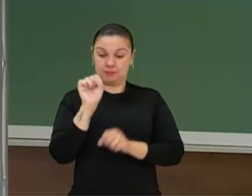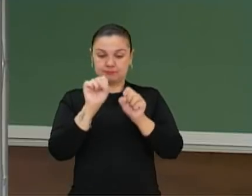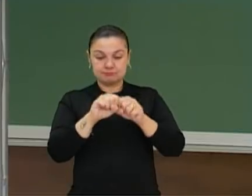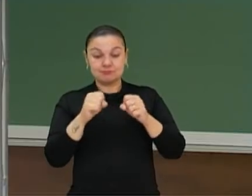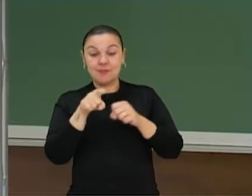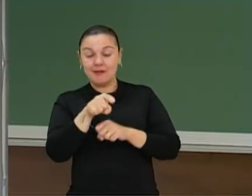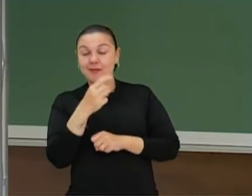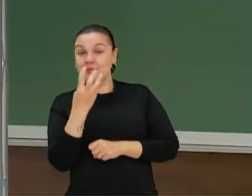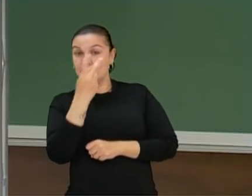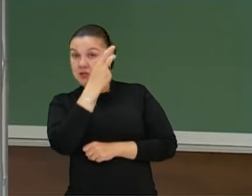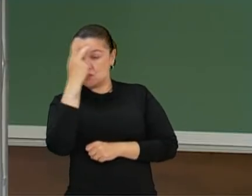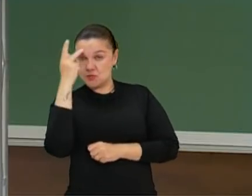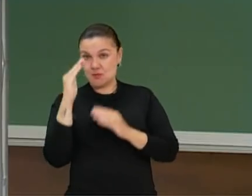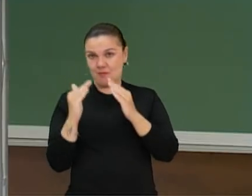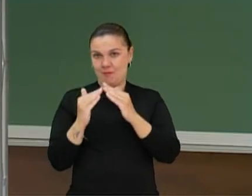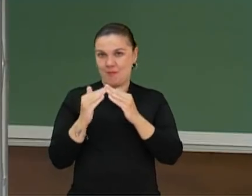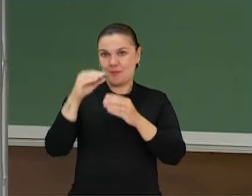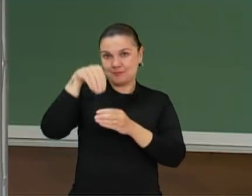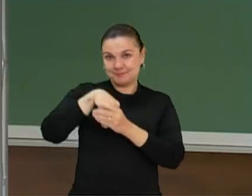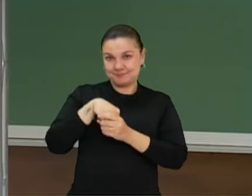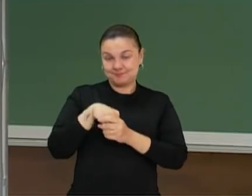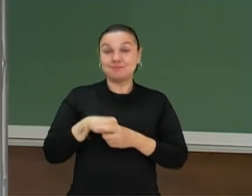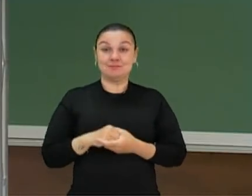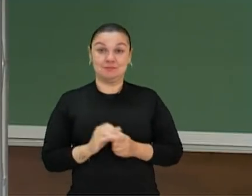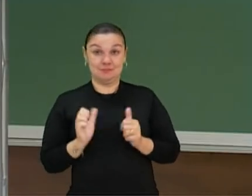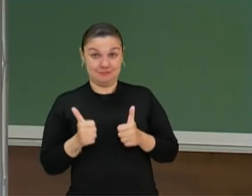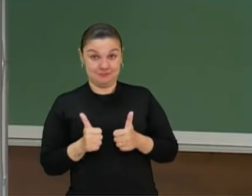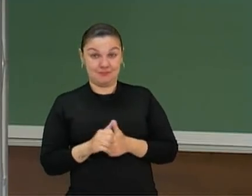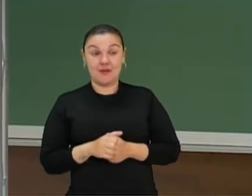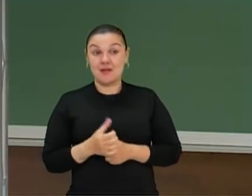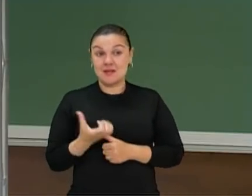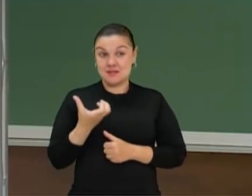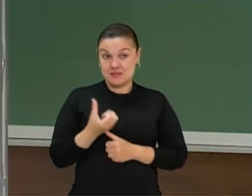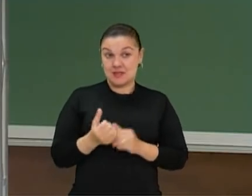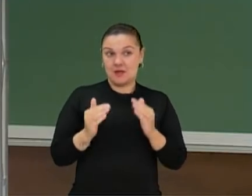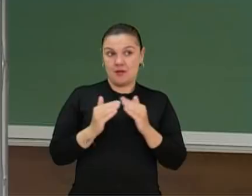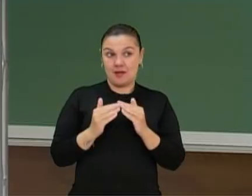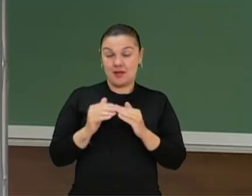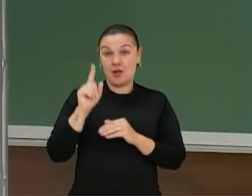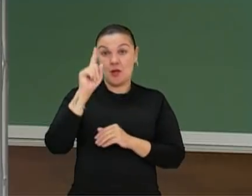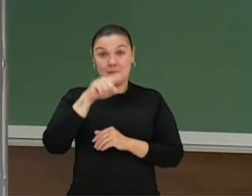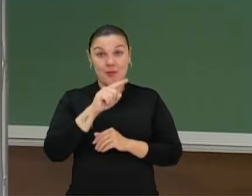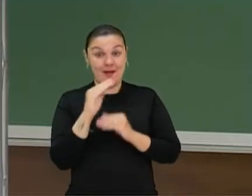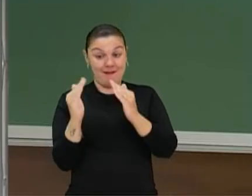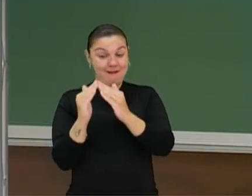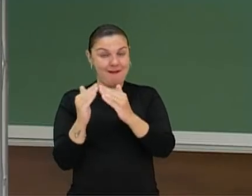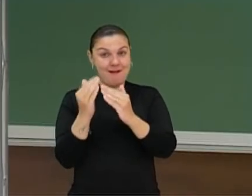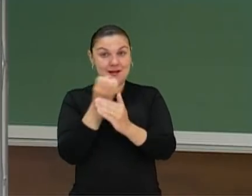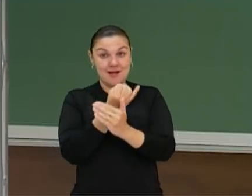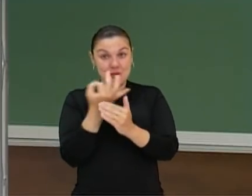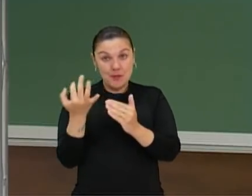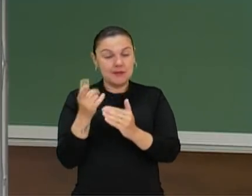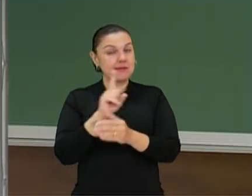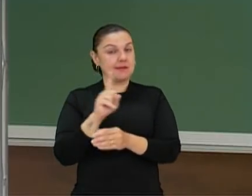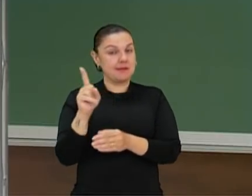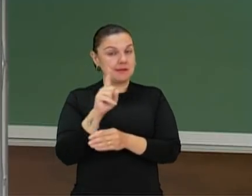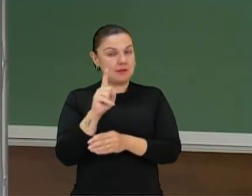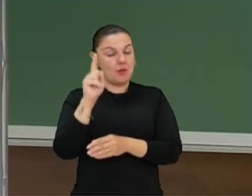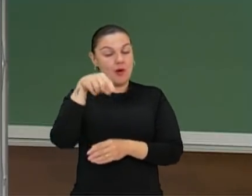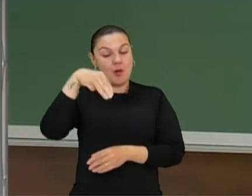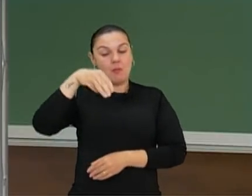tenho 6 casas com essa quantidade de moradores. Só que a resposta à moda não é a casa. A resposta da moda